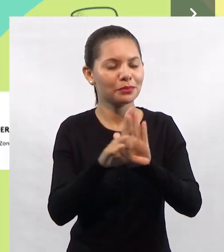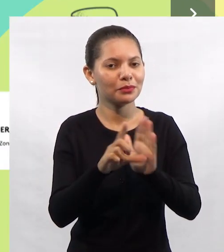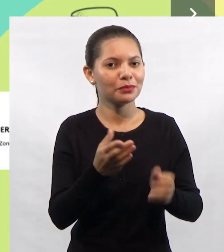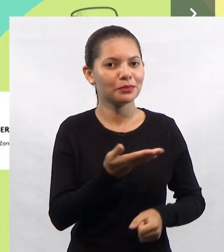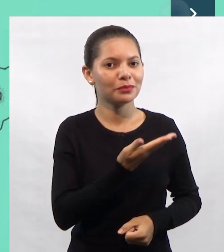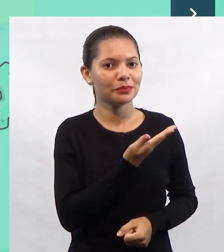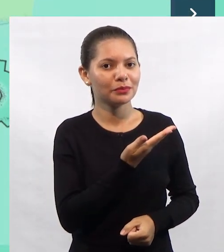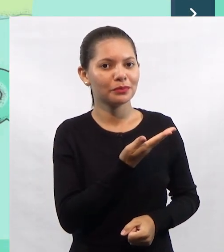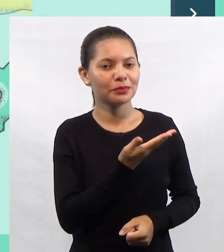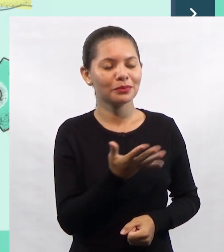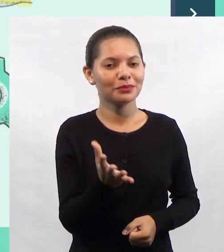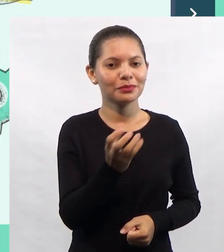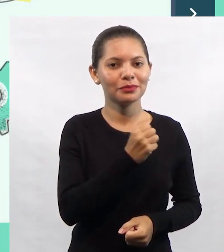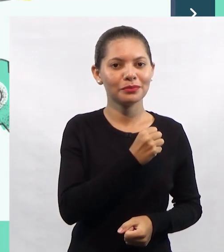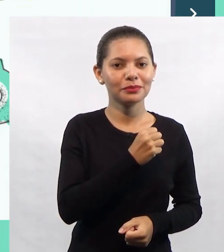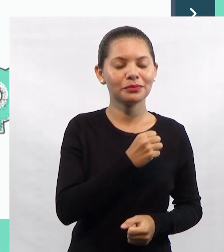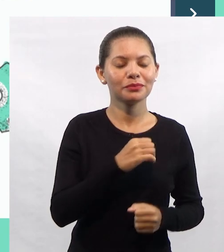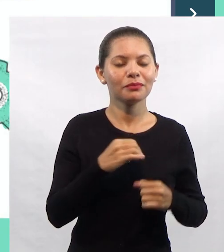Vem comigo.